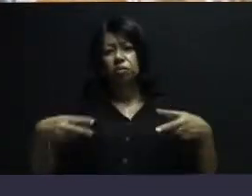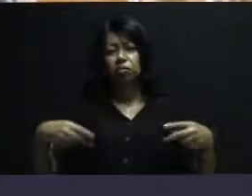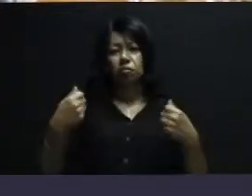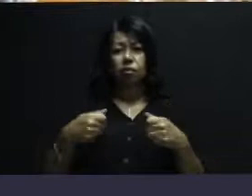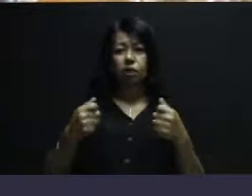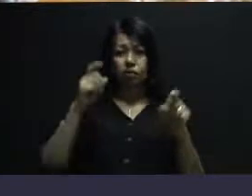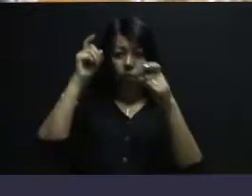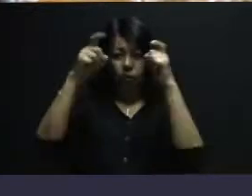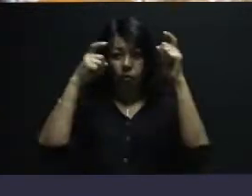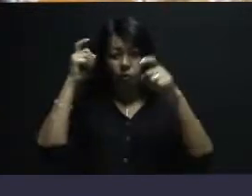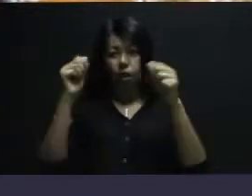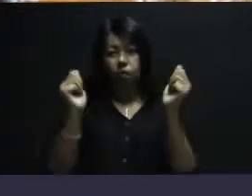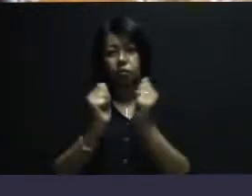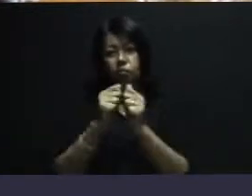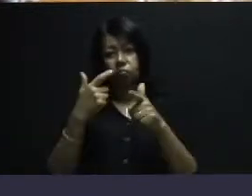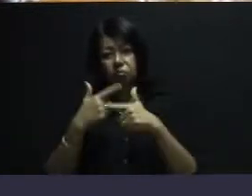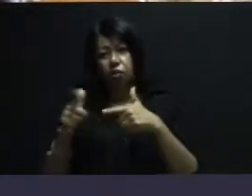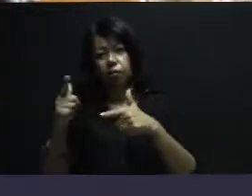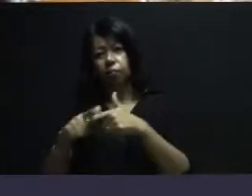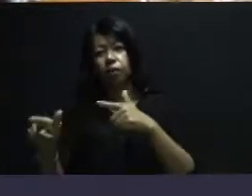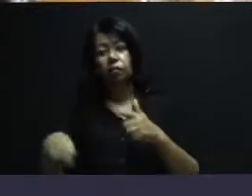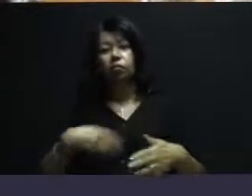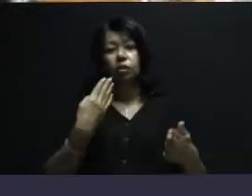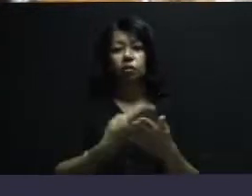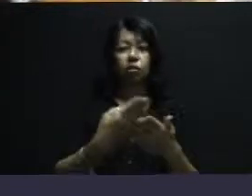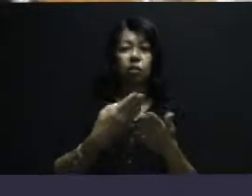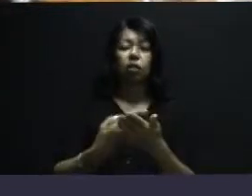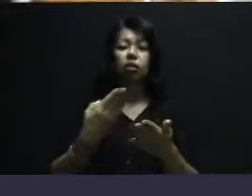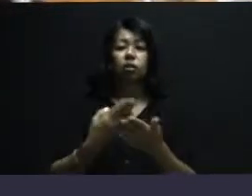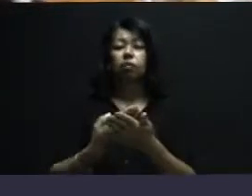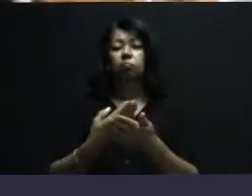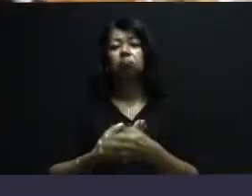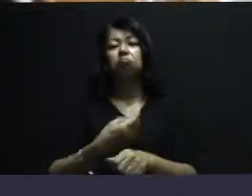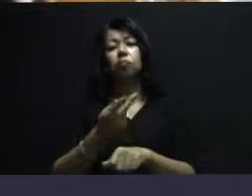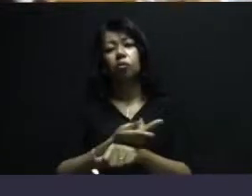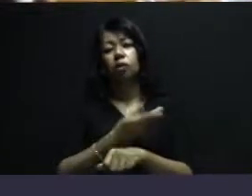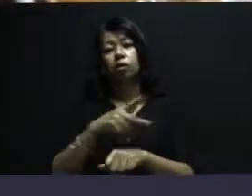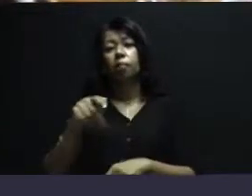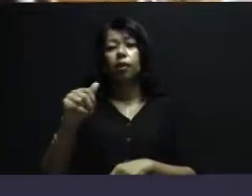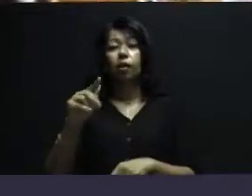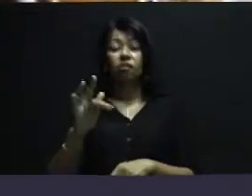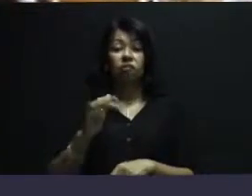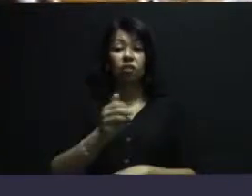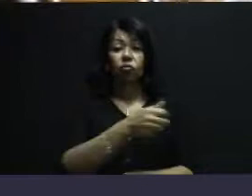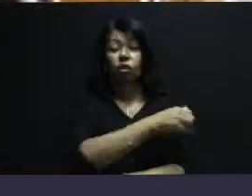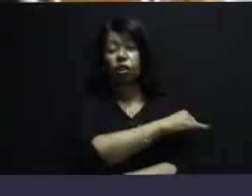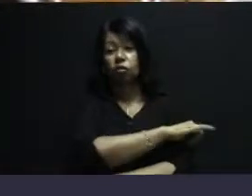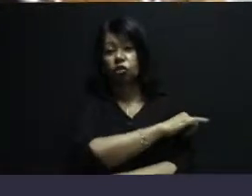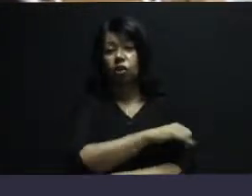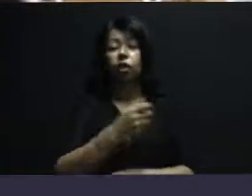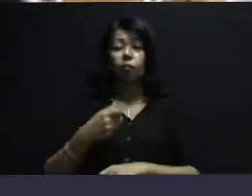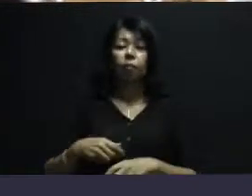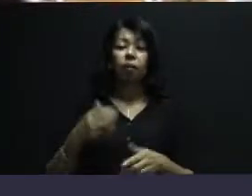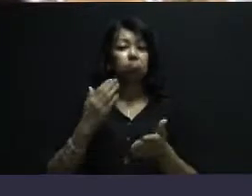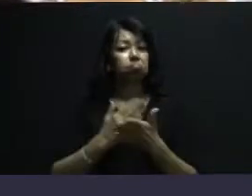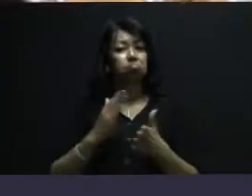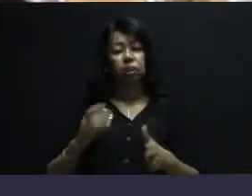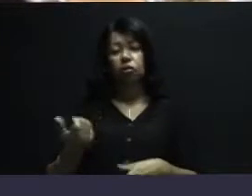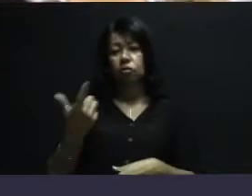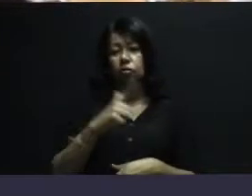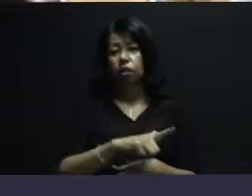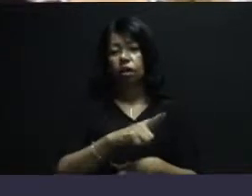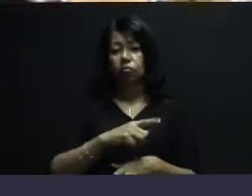Preocupados com a situação, estudantes de educação física procuraram a APF Rio de Janeiro para impedir tal abuso, mas